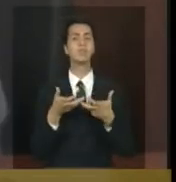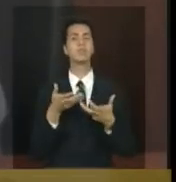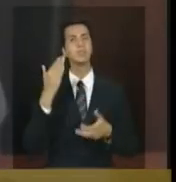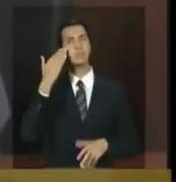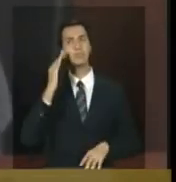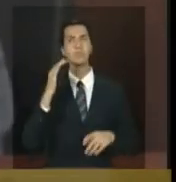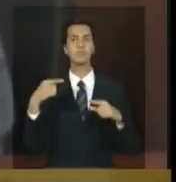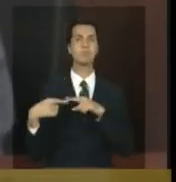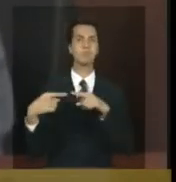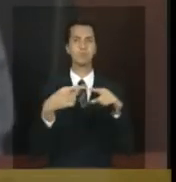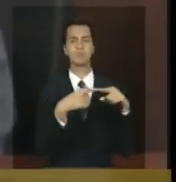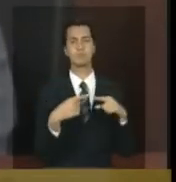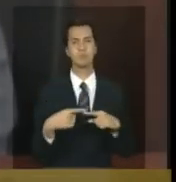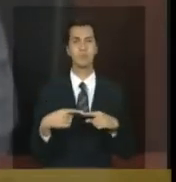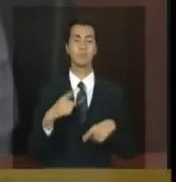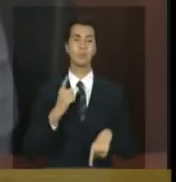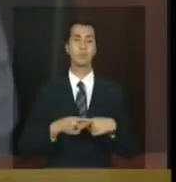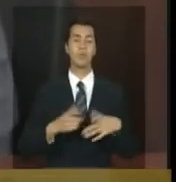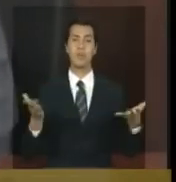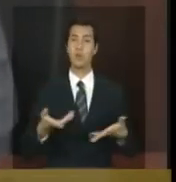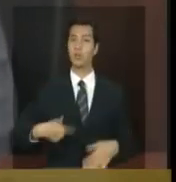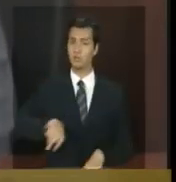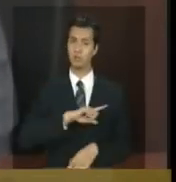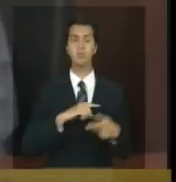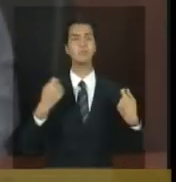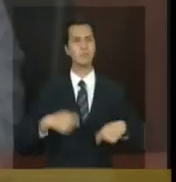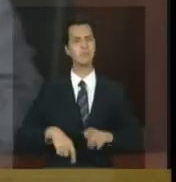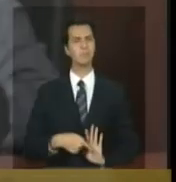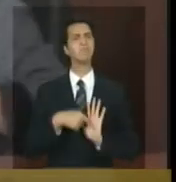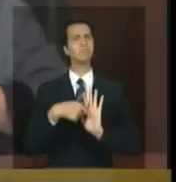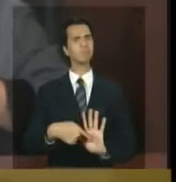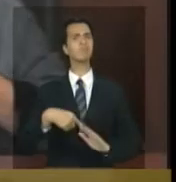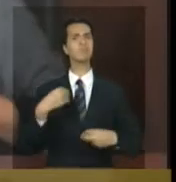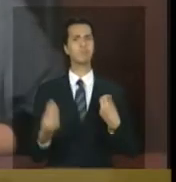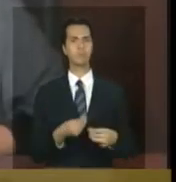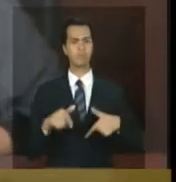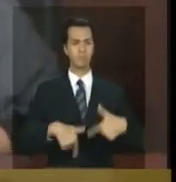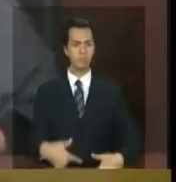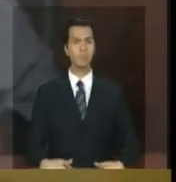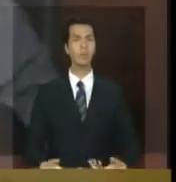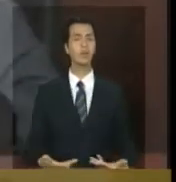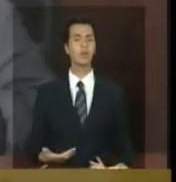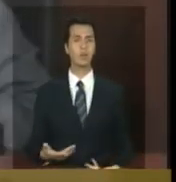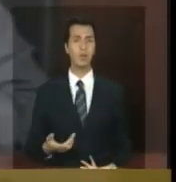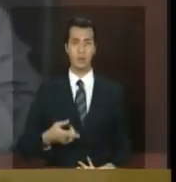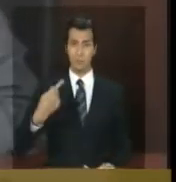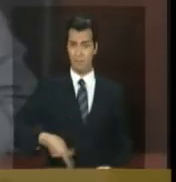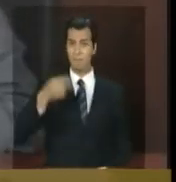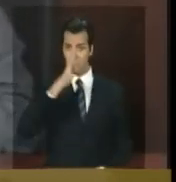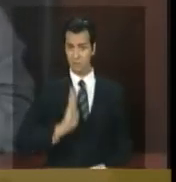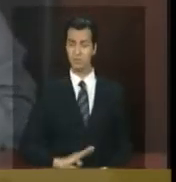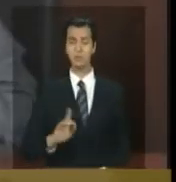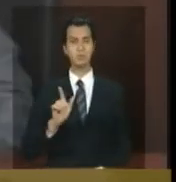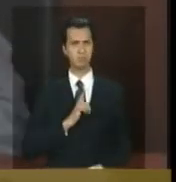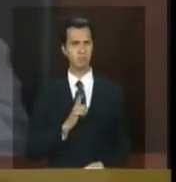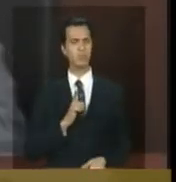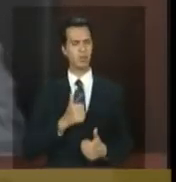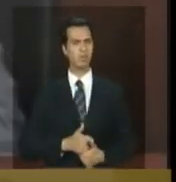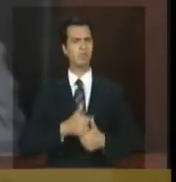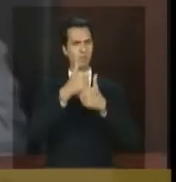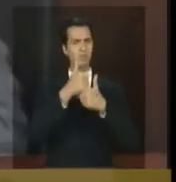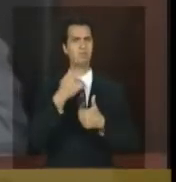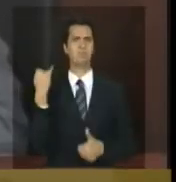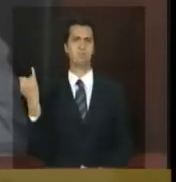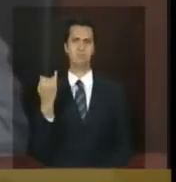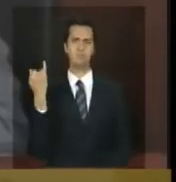porque está na hora dessa gente bronzeada mostrar o seu valor. E nós temos ações concretas. O Brasil é um país que exerce uma liderança